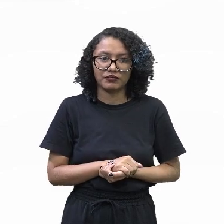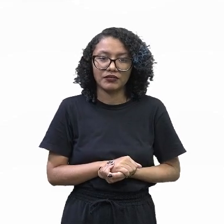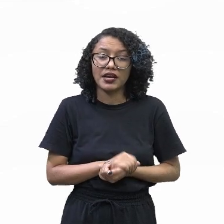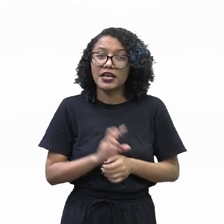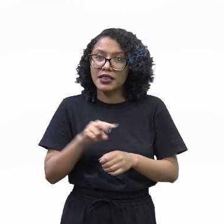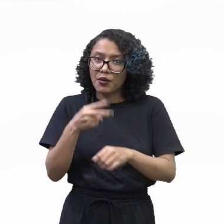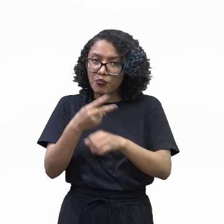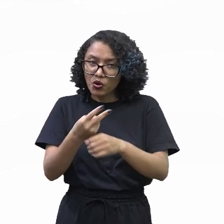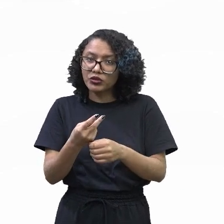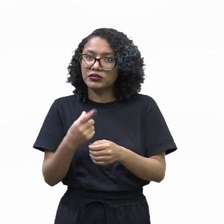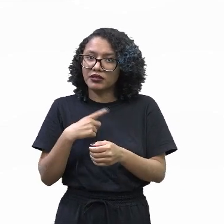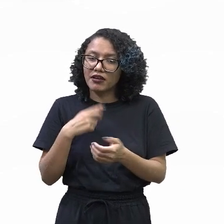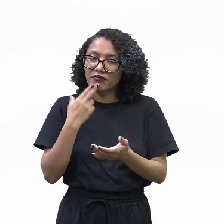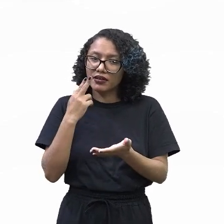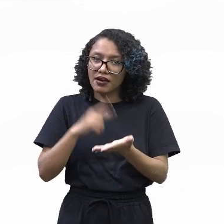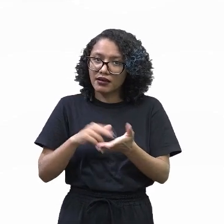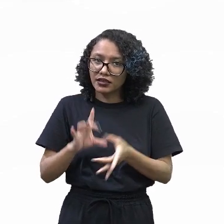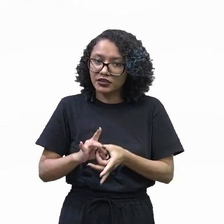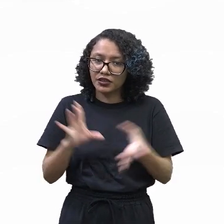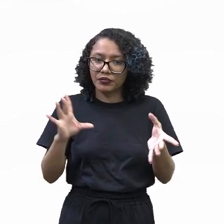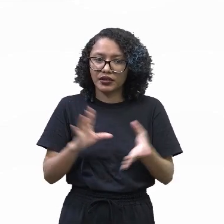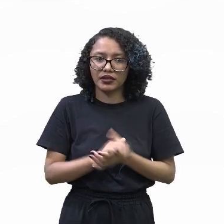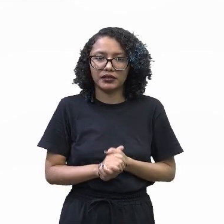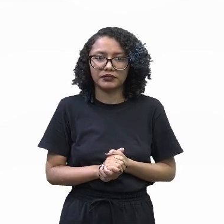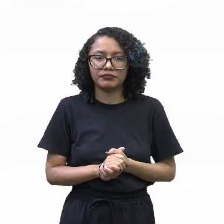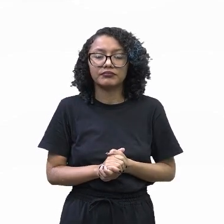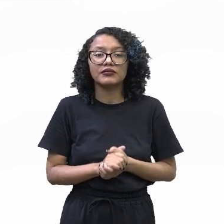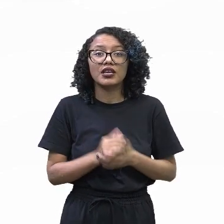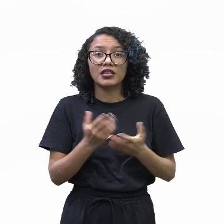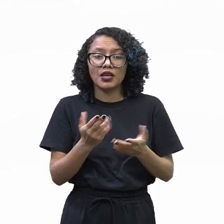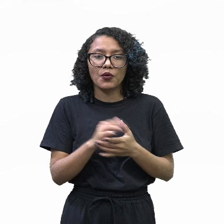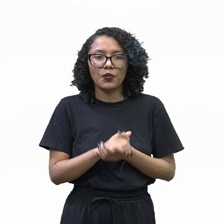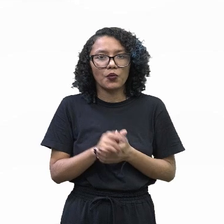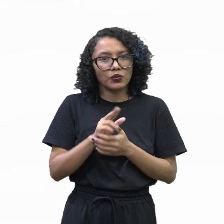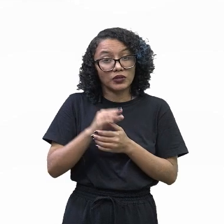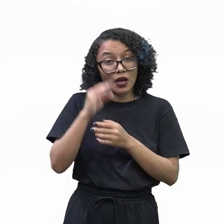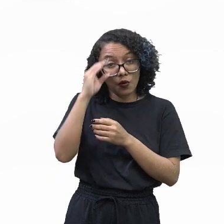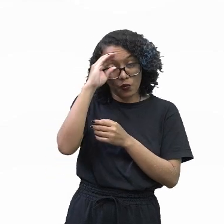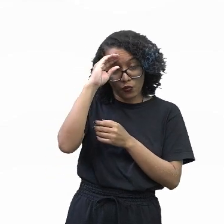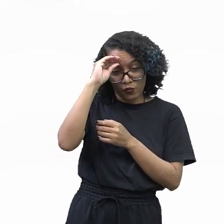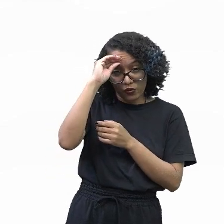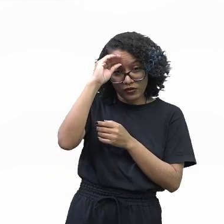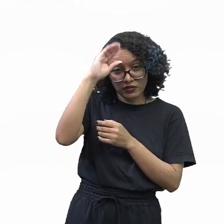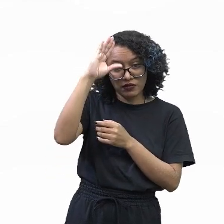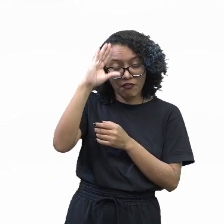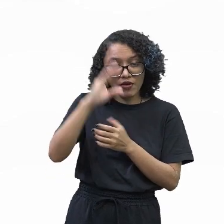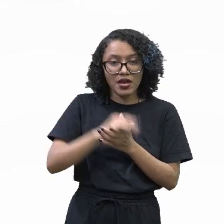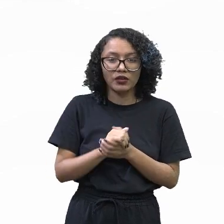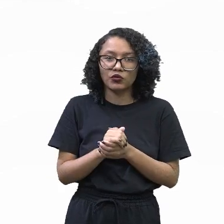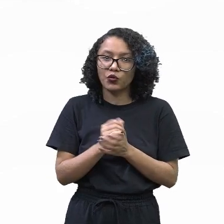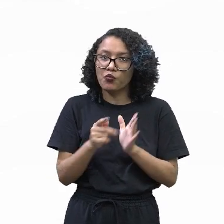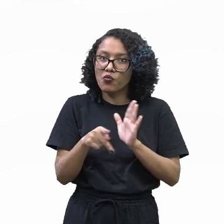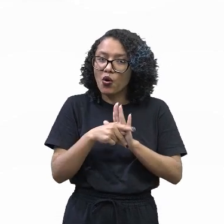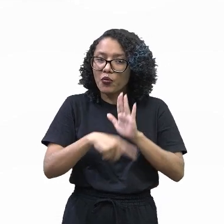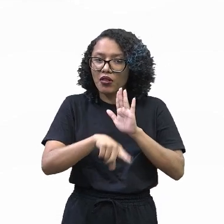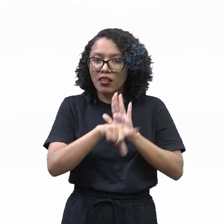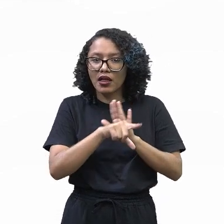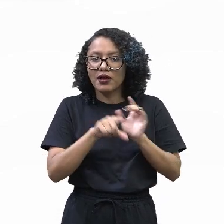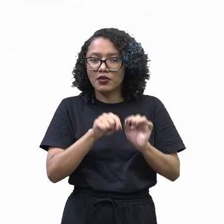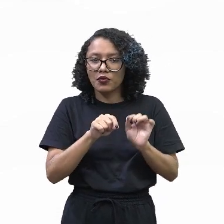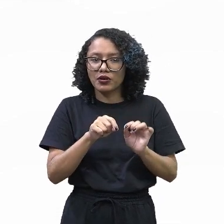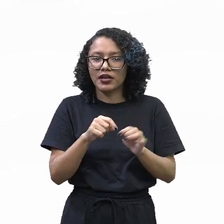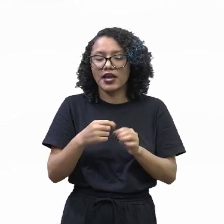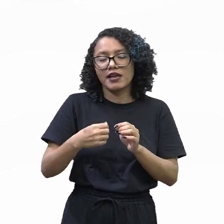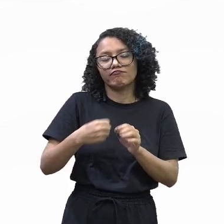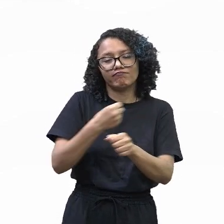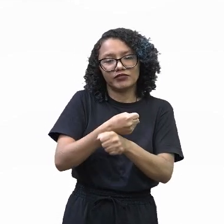liberdade. Ele vai utilizar seus conhecimentos legais para libertar mais de 500 escravizados,